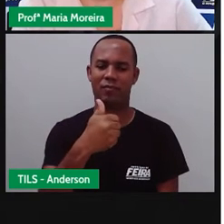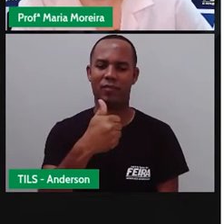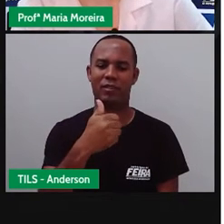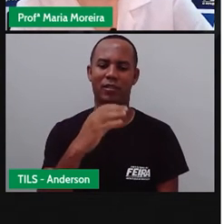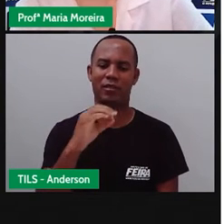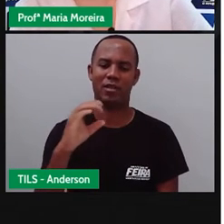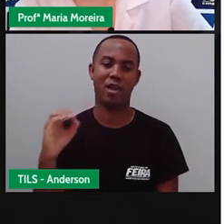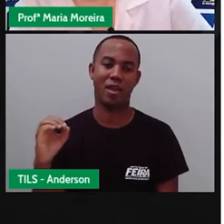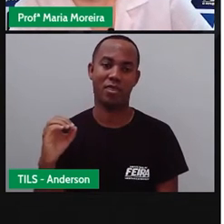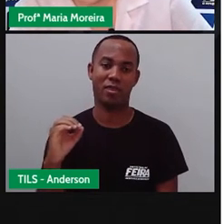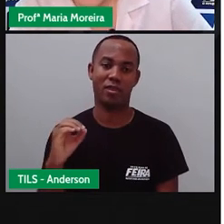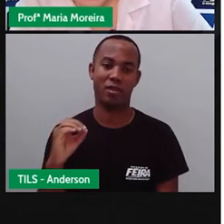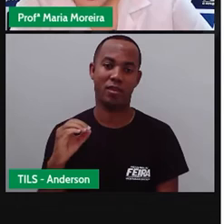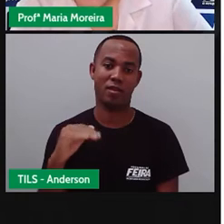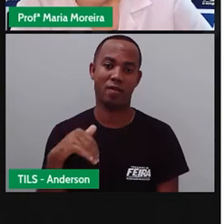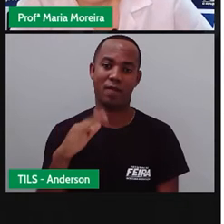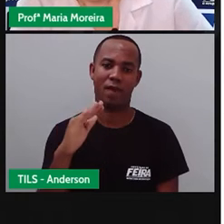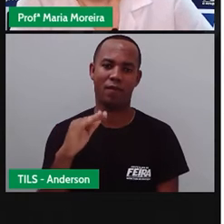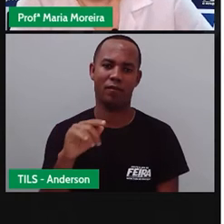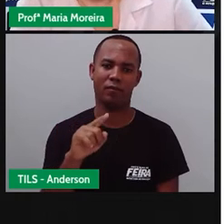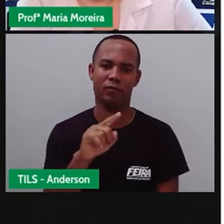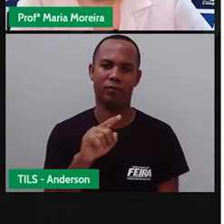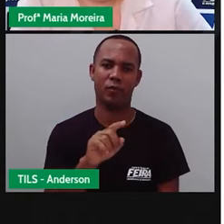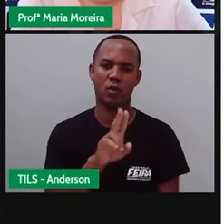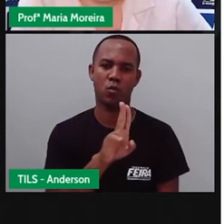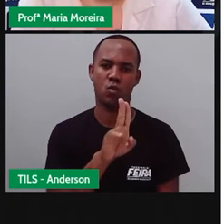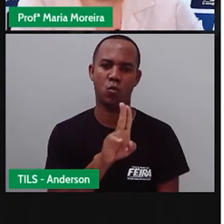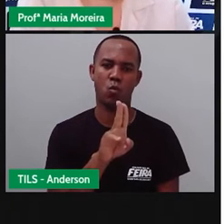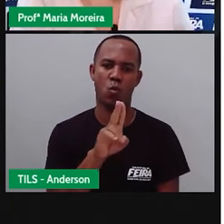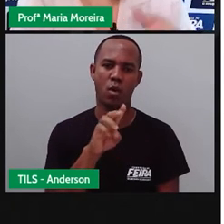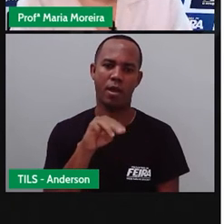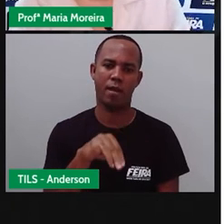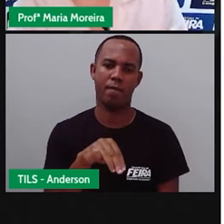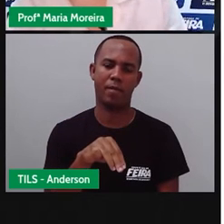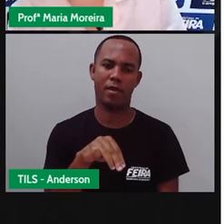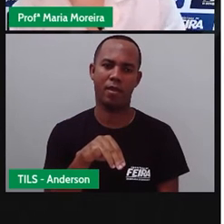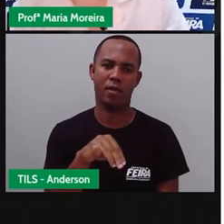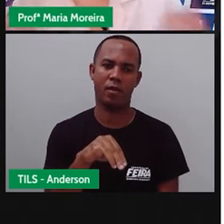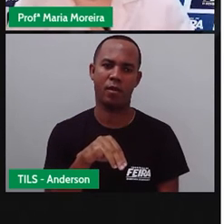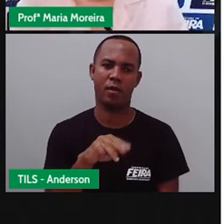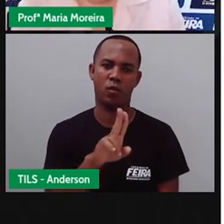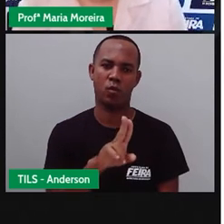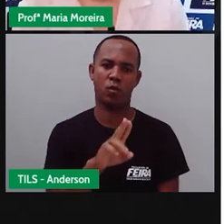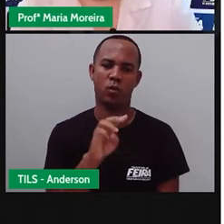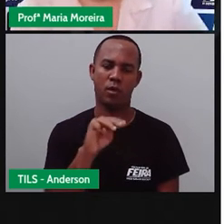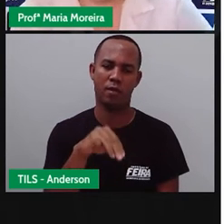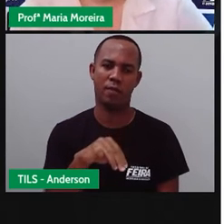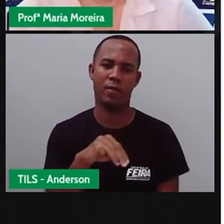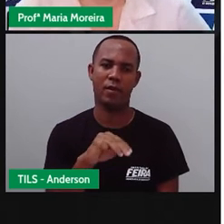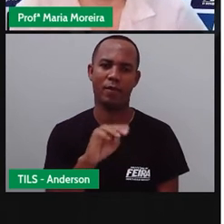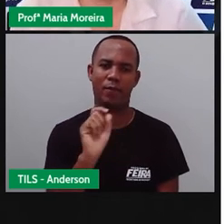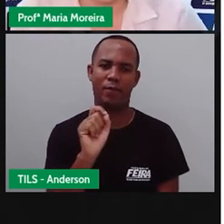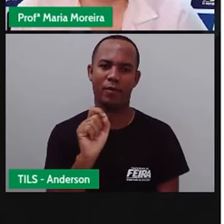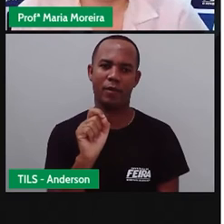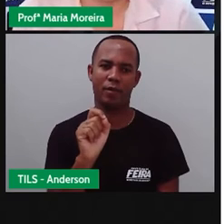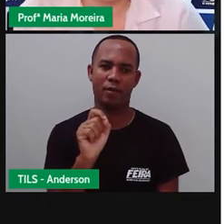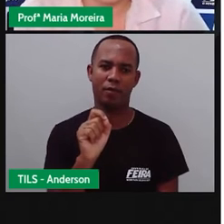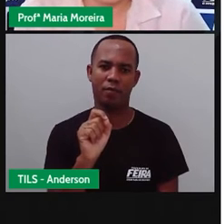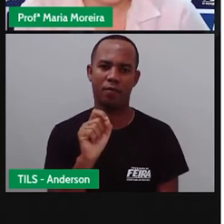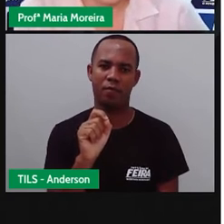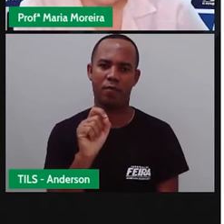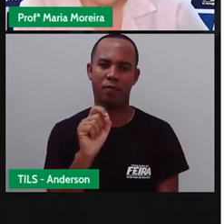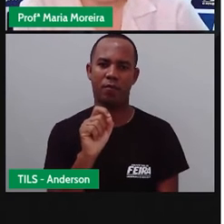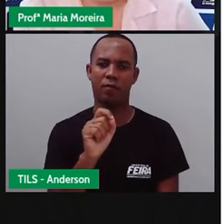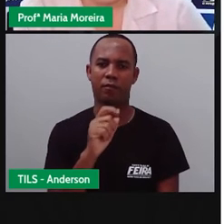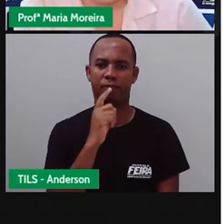começa com que com você e por último aqui nesse Ábaco que existem água com os maiores né unidade